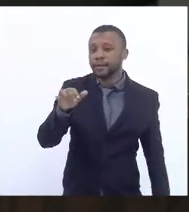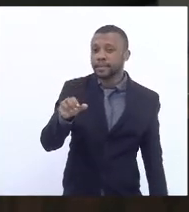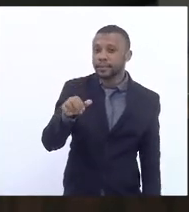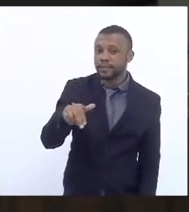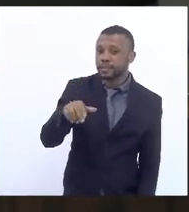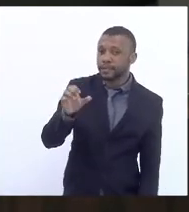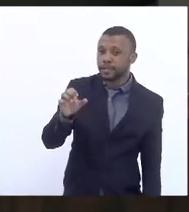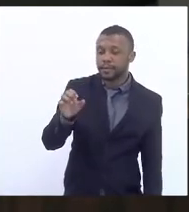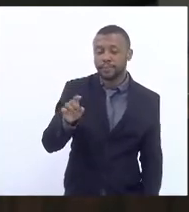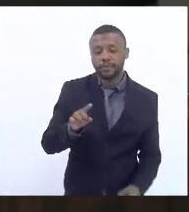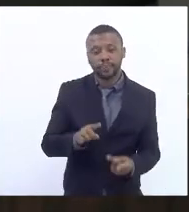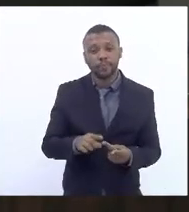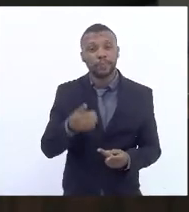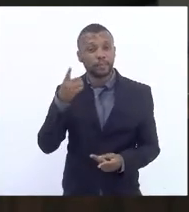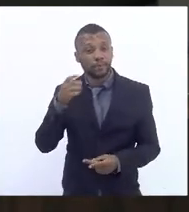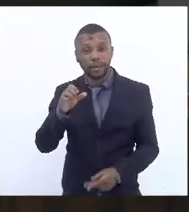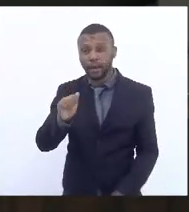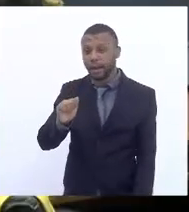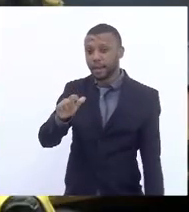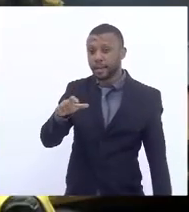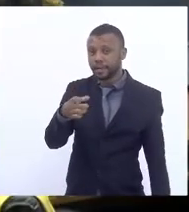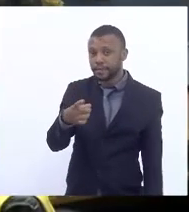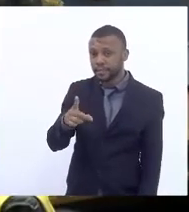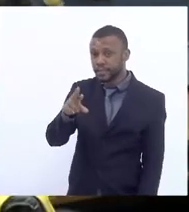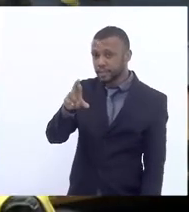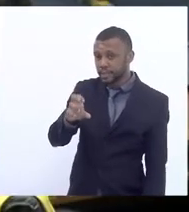Deputado Alexandre Knoploch.